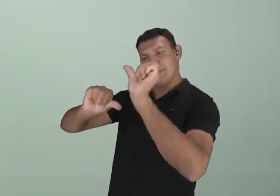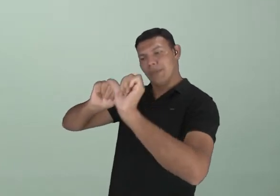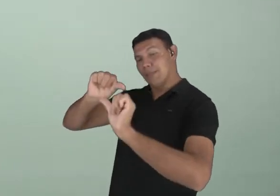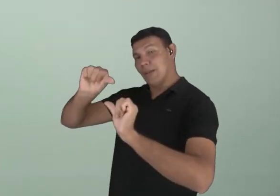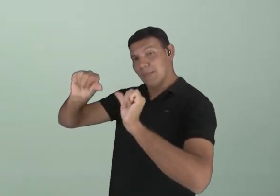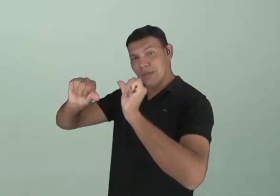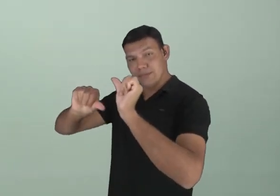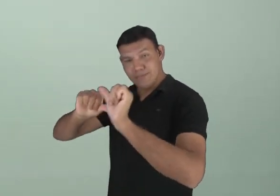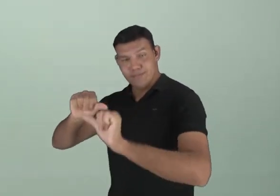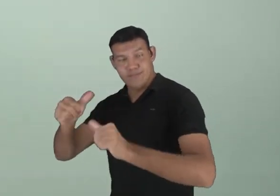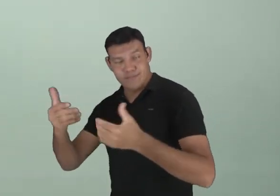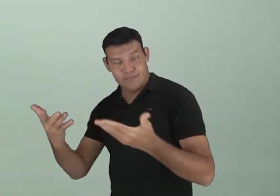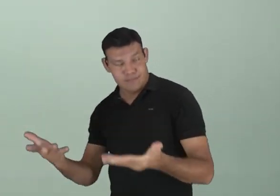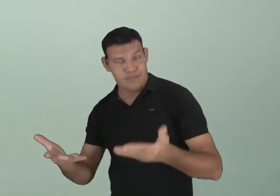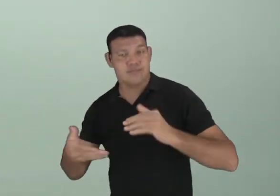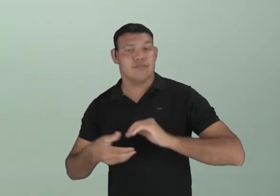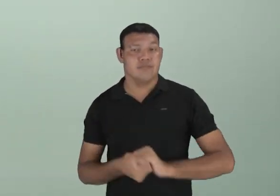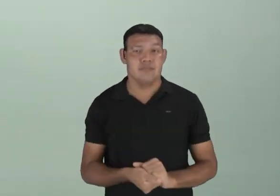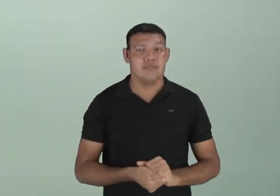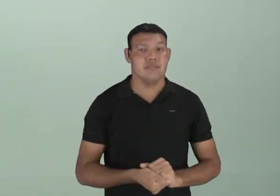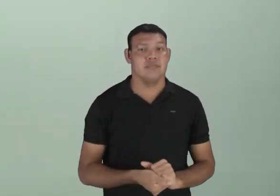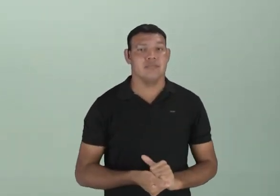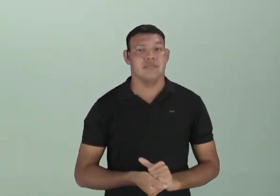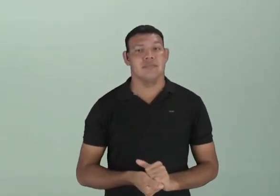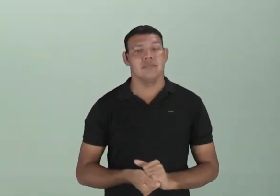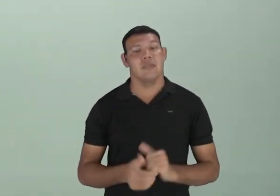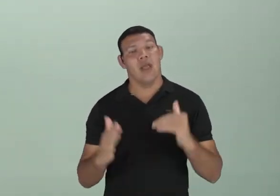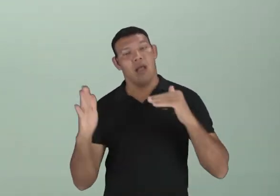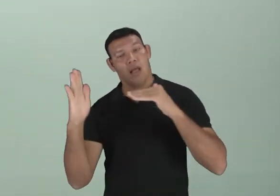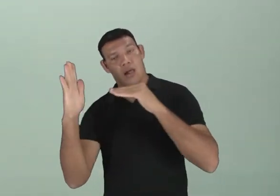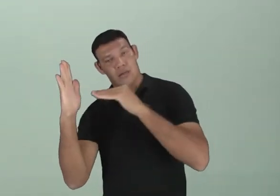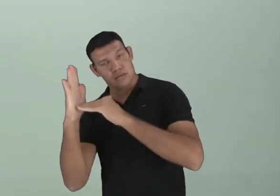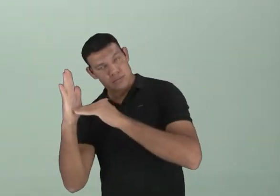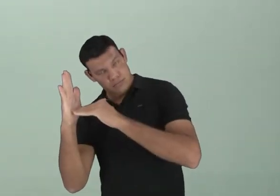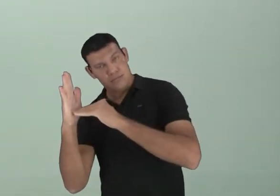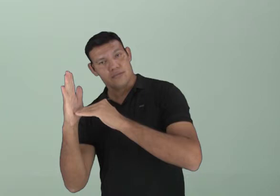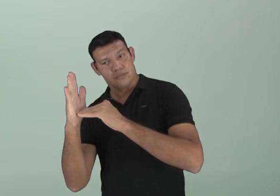essa matéria-prima ela irá se submeter até